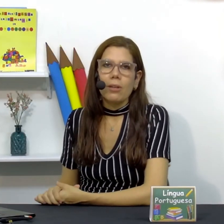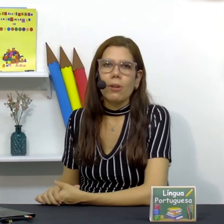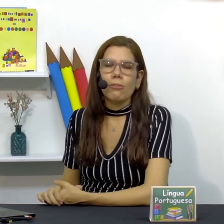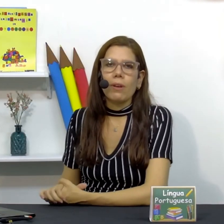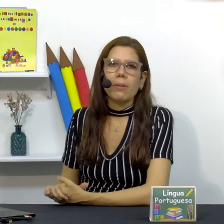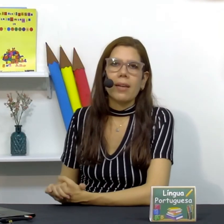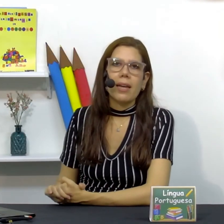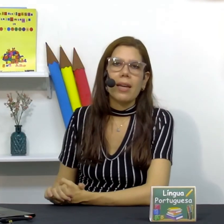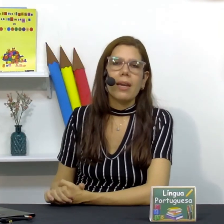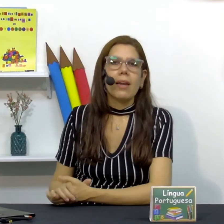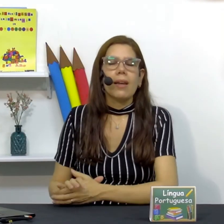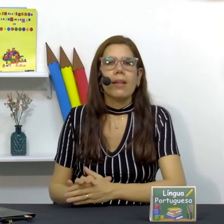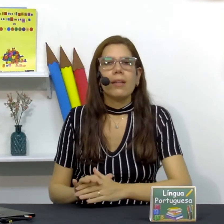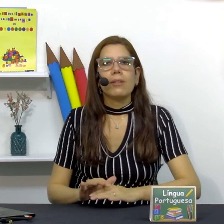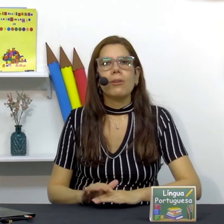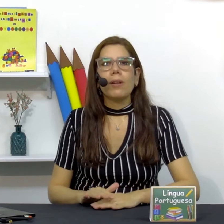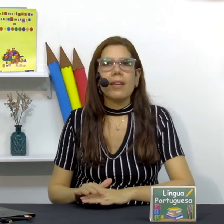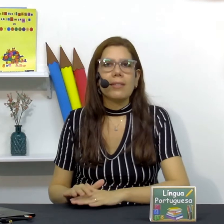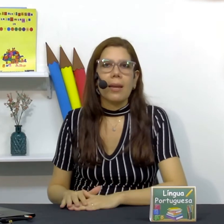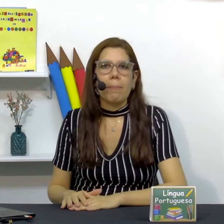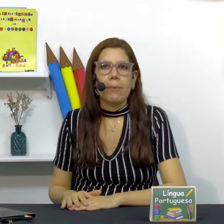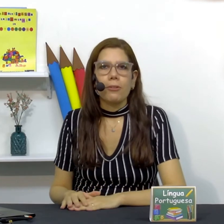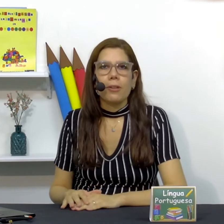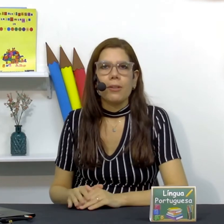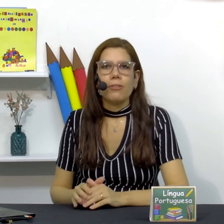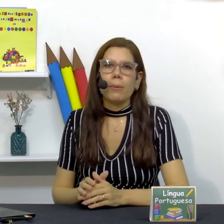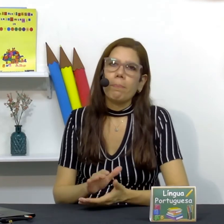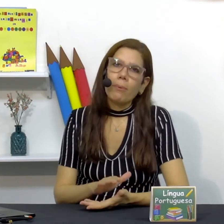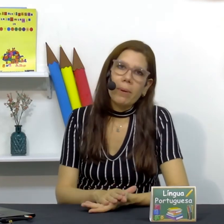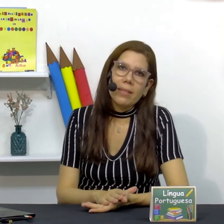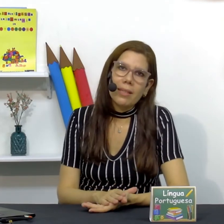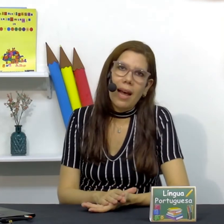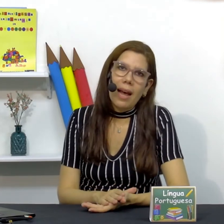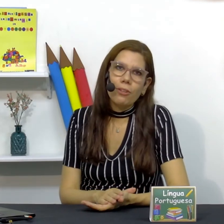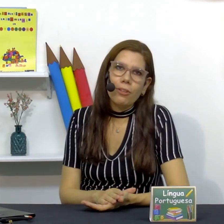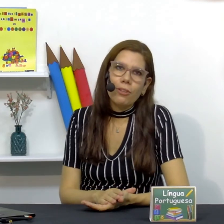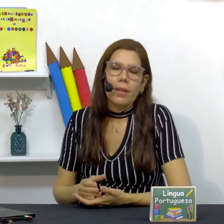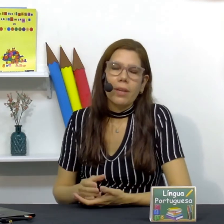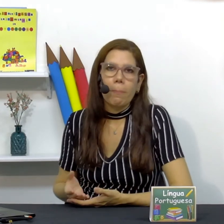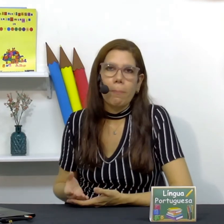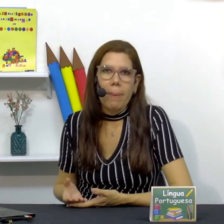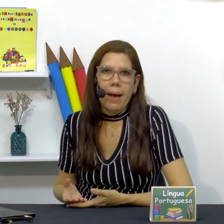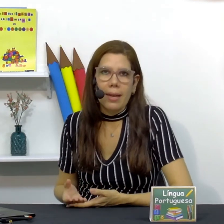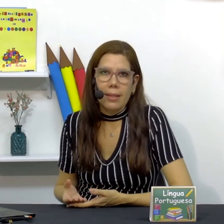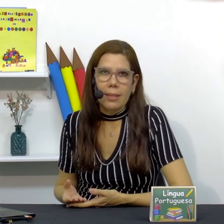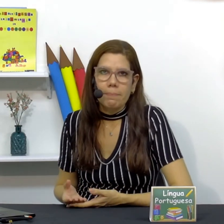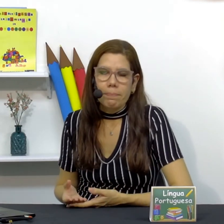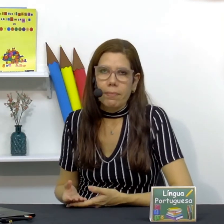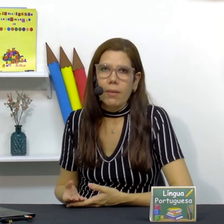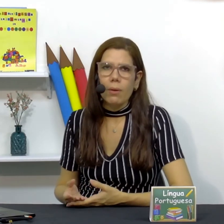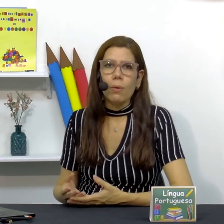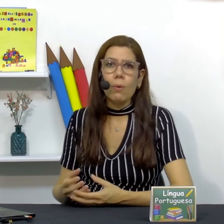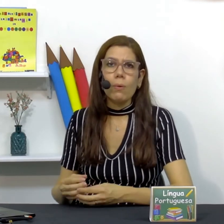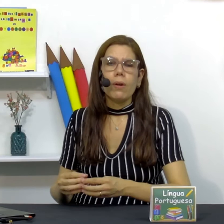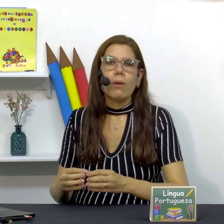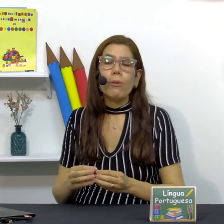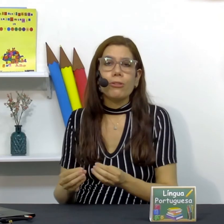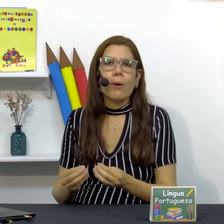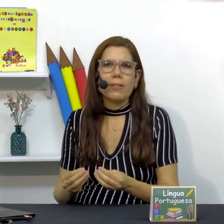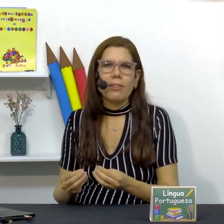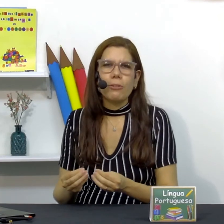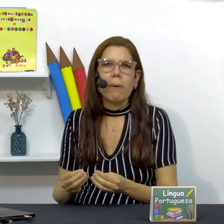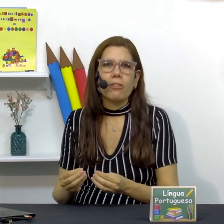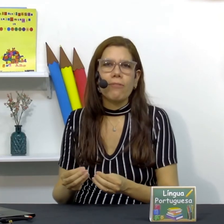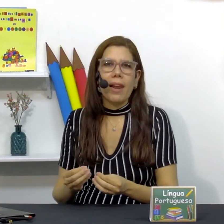publicidade. Então, nós vemos aí dois exemplos de publicidade e de propaganda.